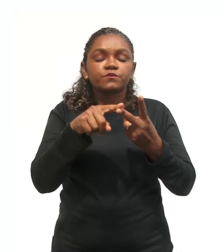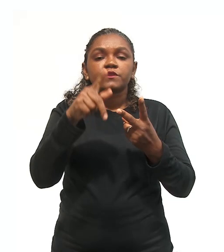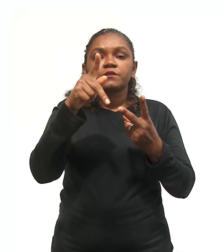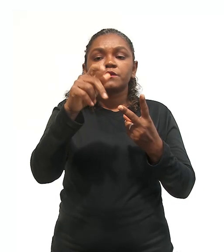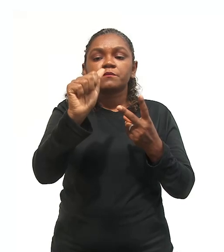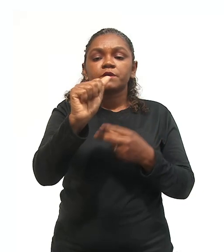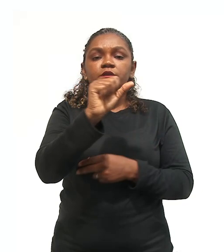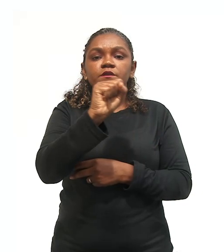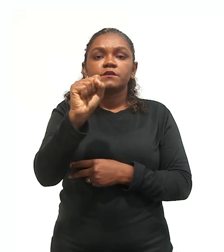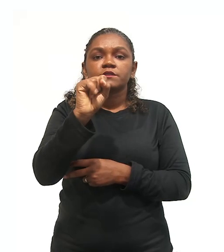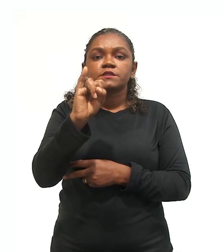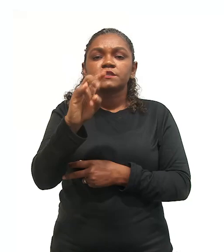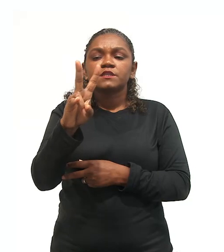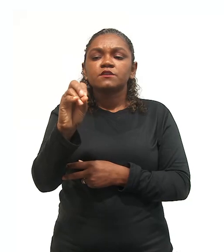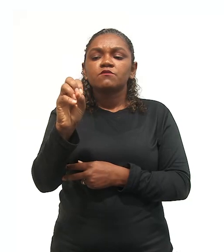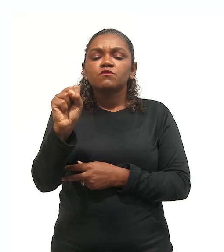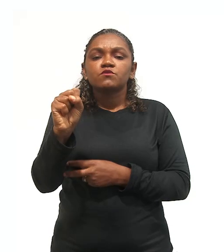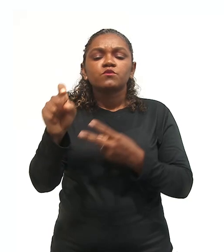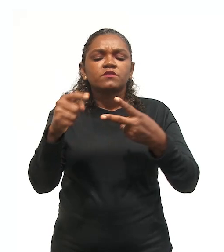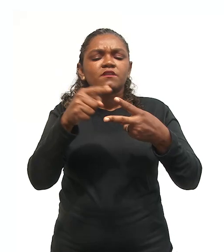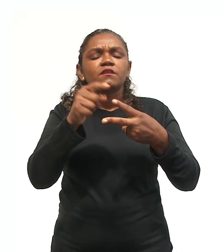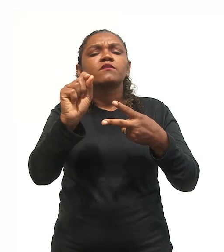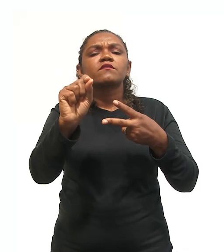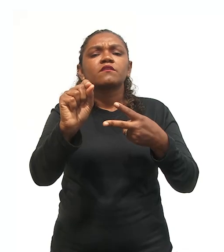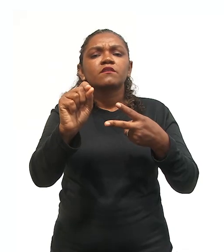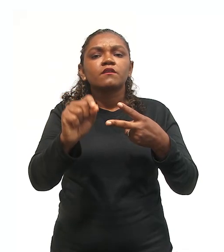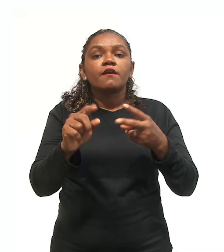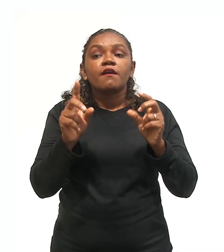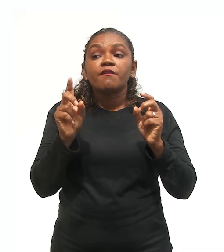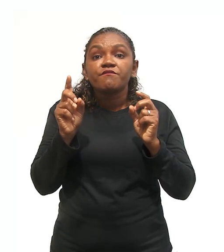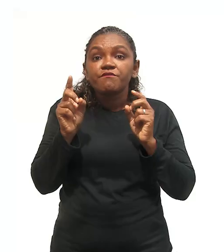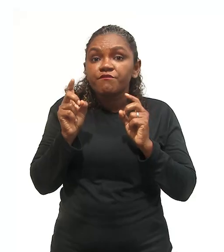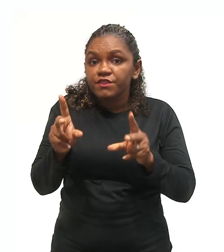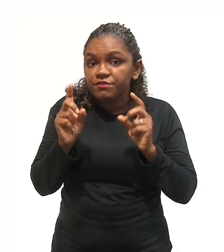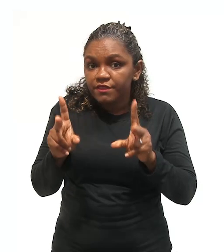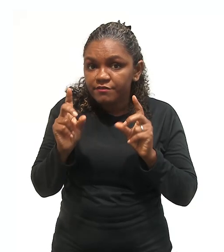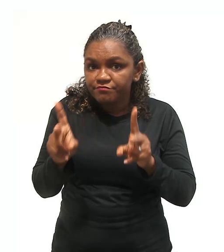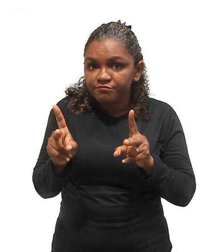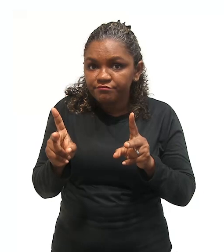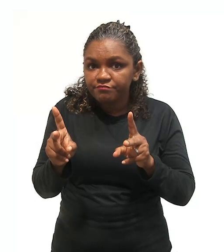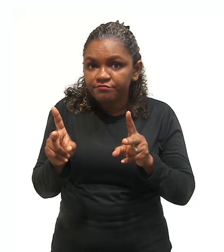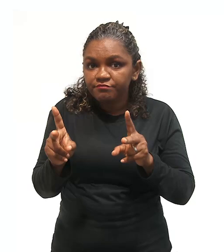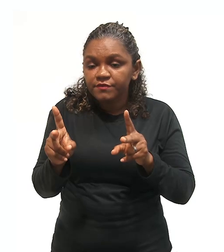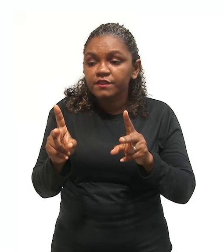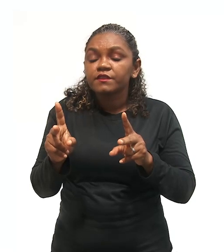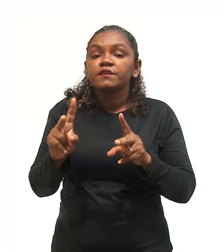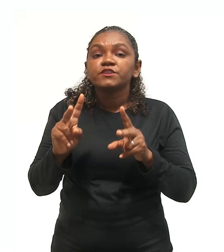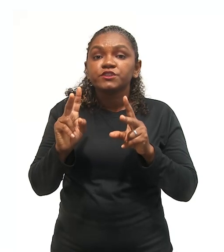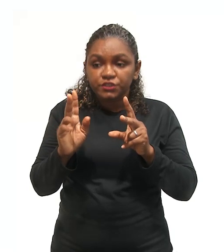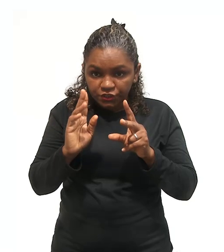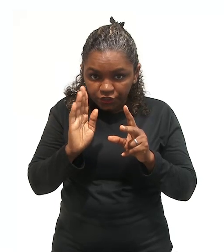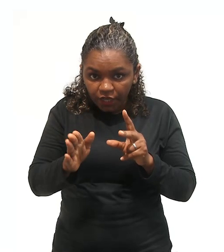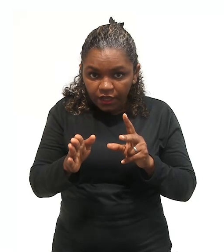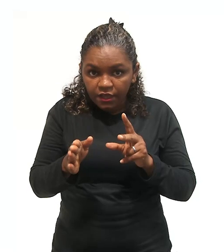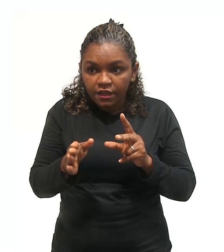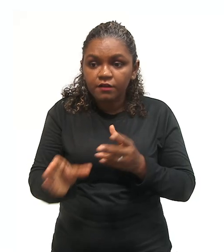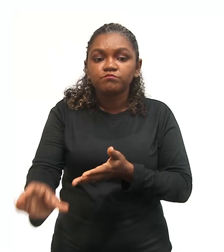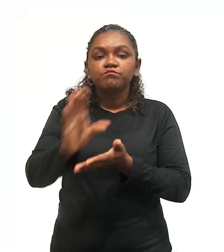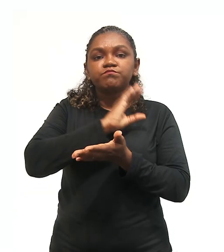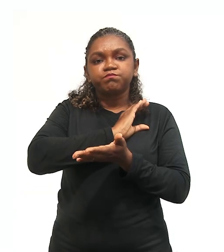realização do ativo? É a venda dos bens para a obtenção dos